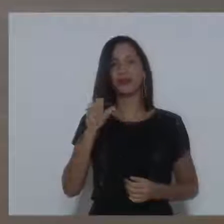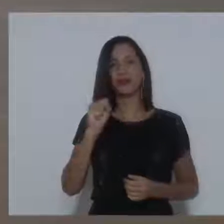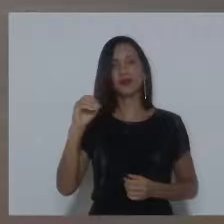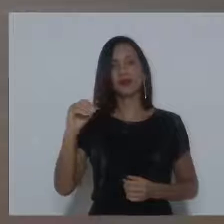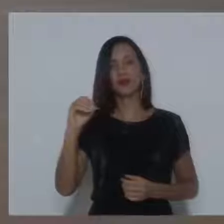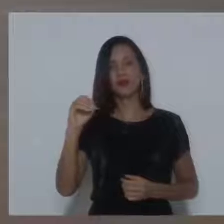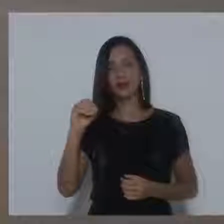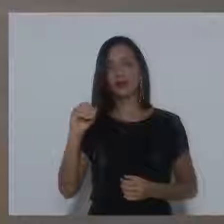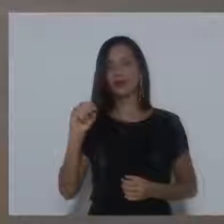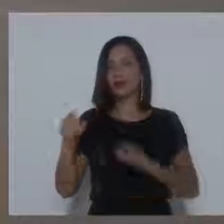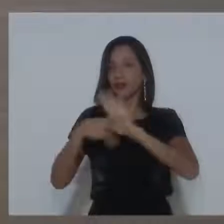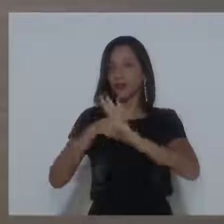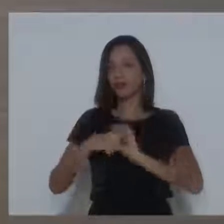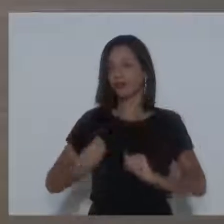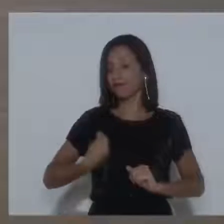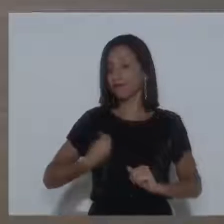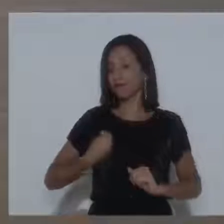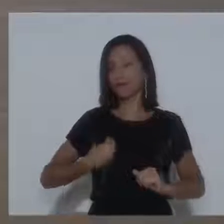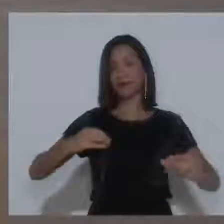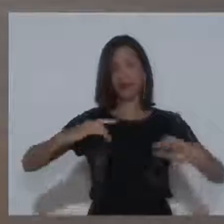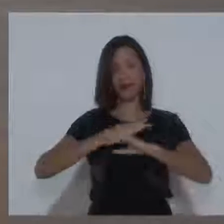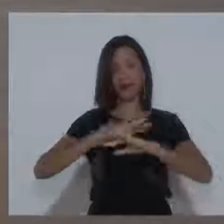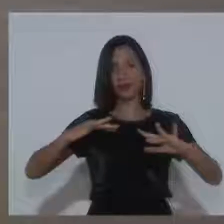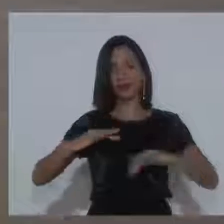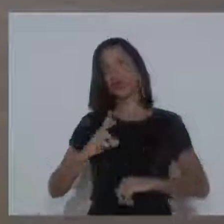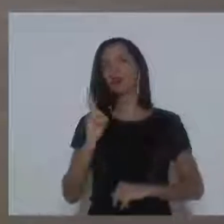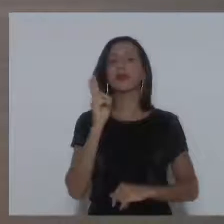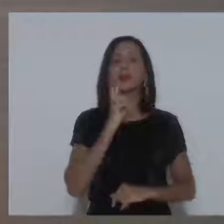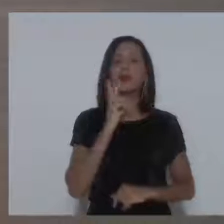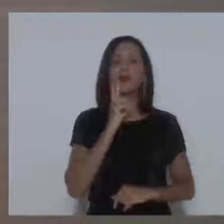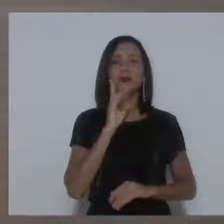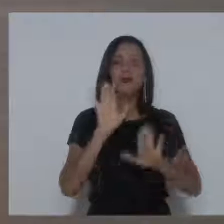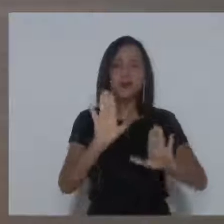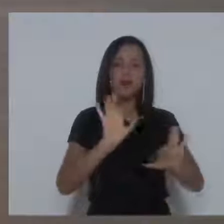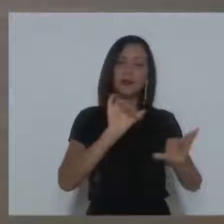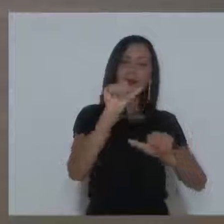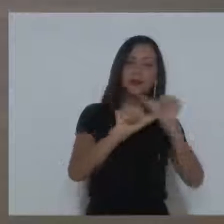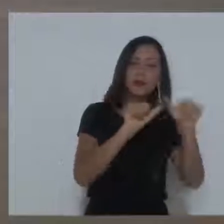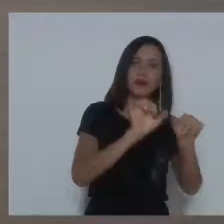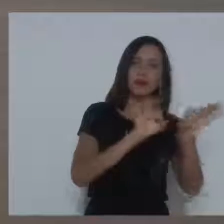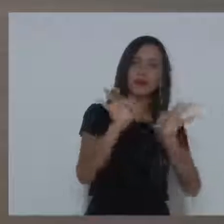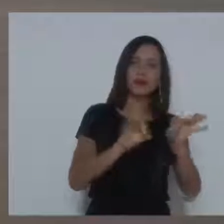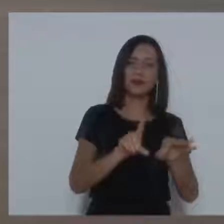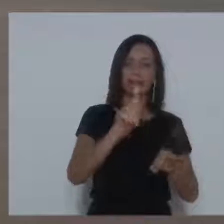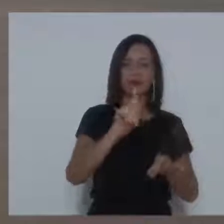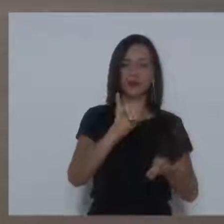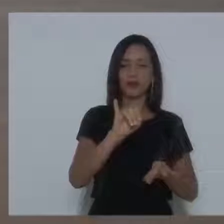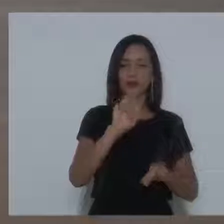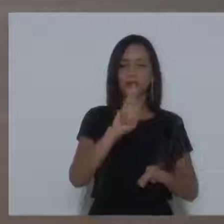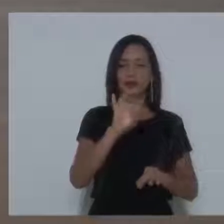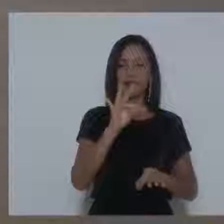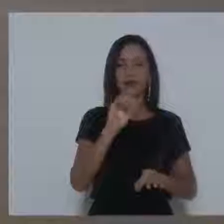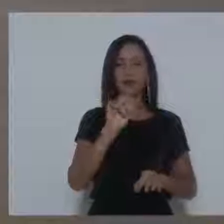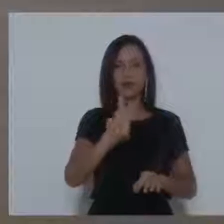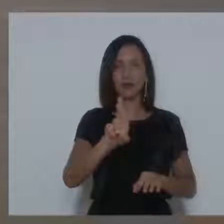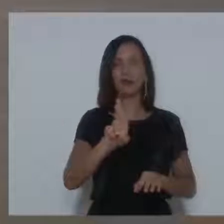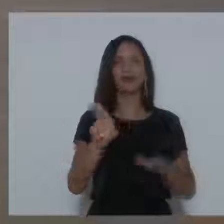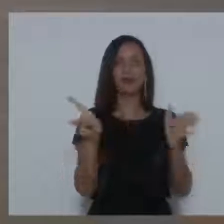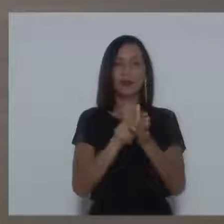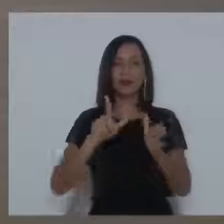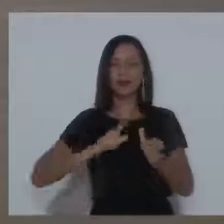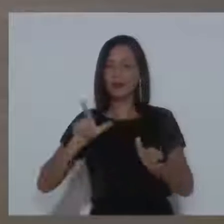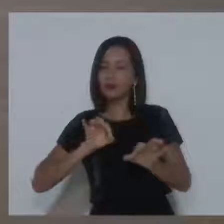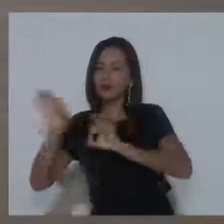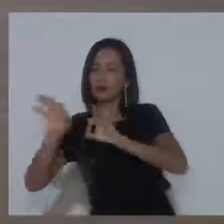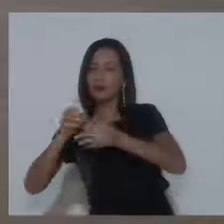mas com a mudança talvez de um plano diretor, talvez com alguns empreendimentos que nós temos no nosso município saindo, Marquinhos. Nós